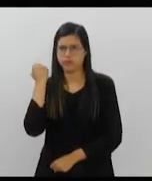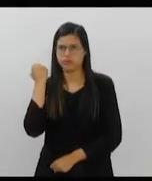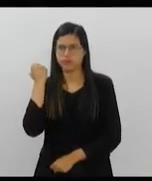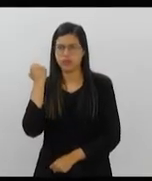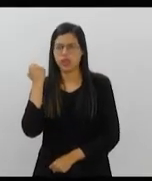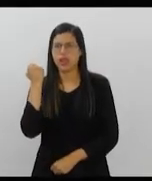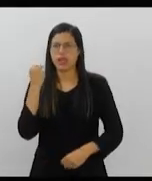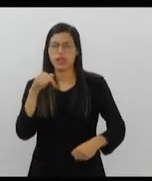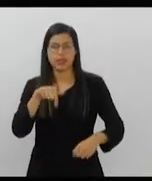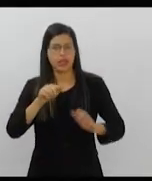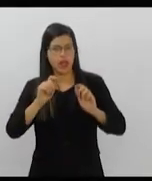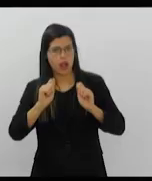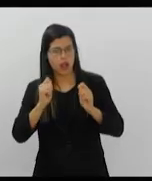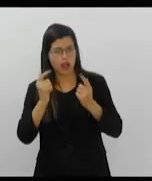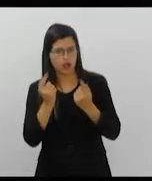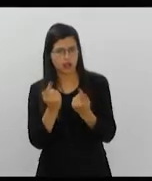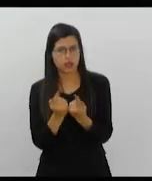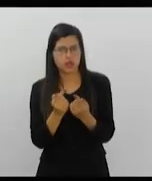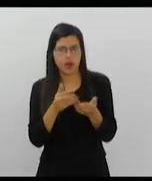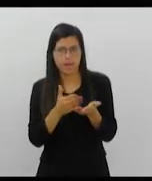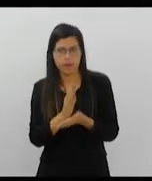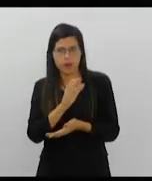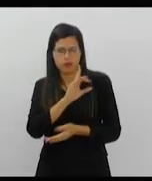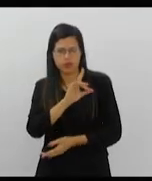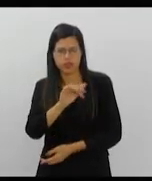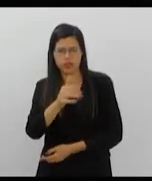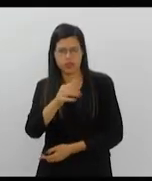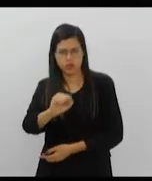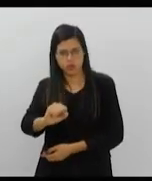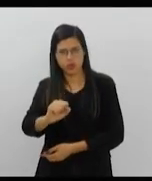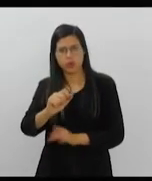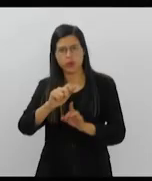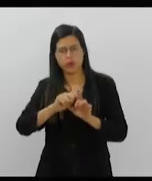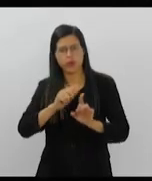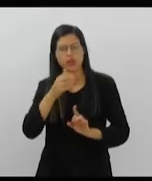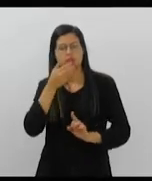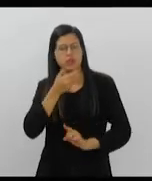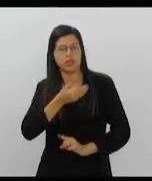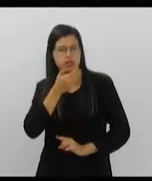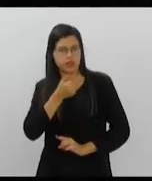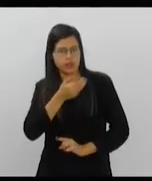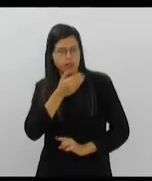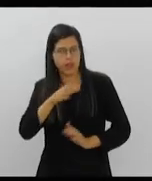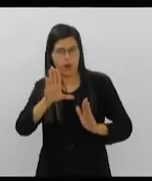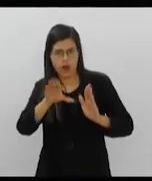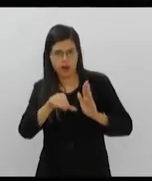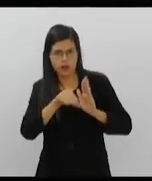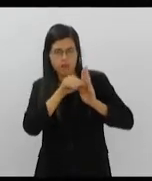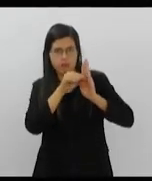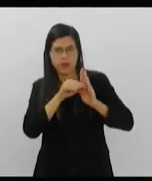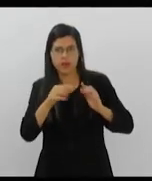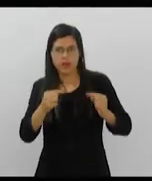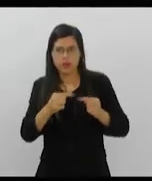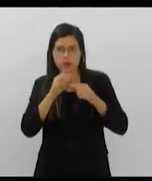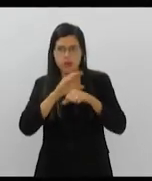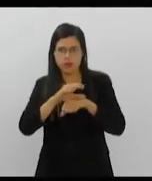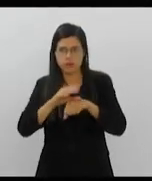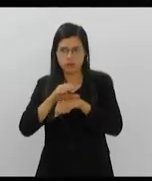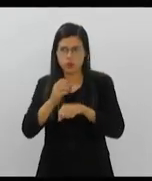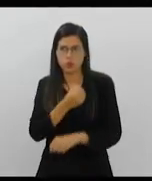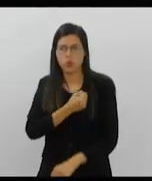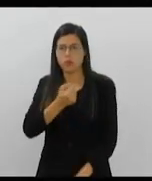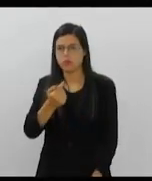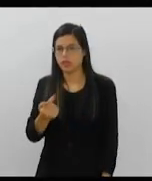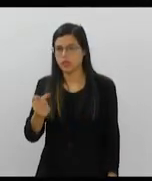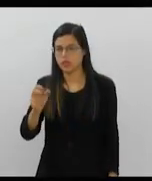casa aprovou, no dia 18 de dezembro, a emenda constitucional